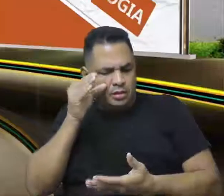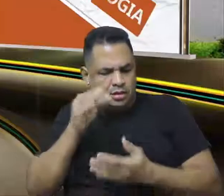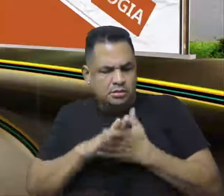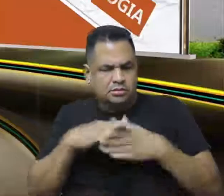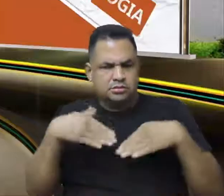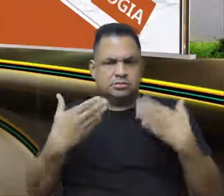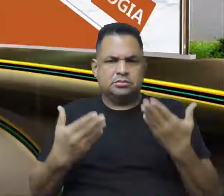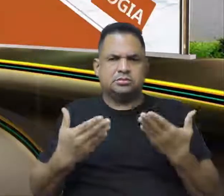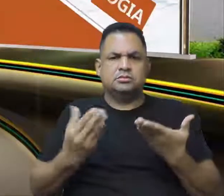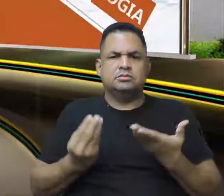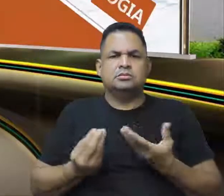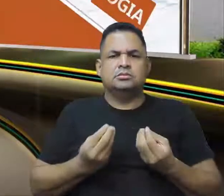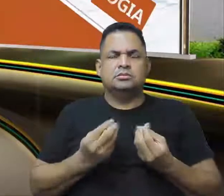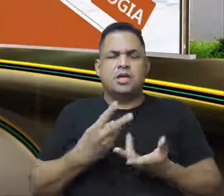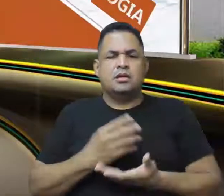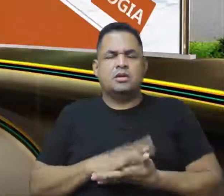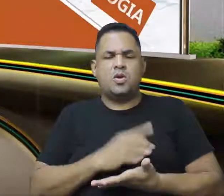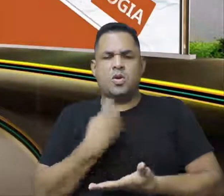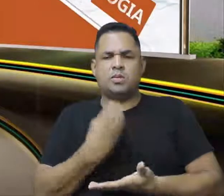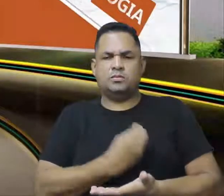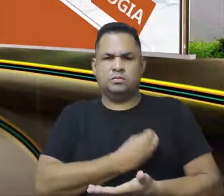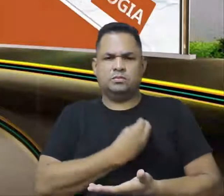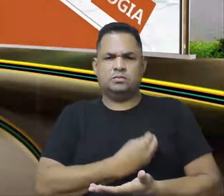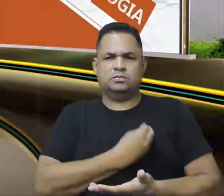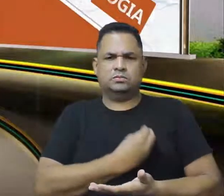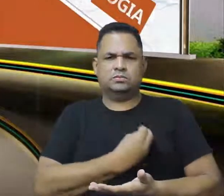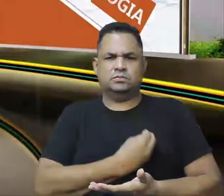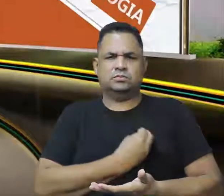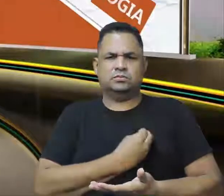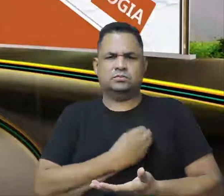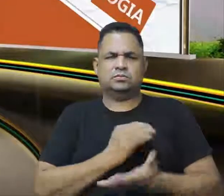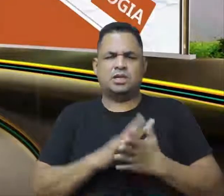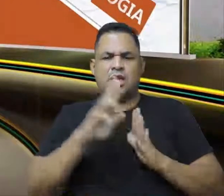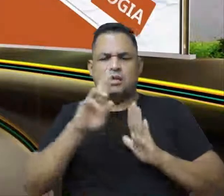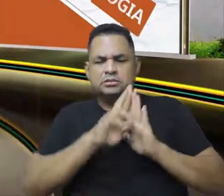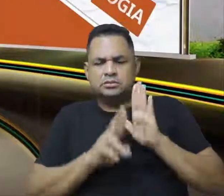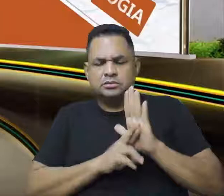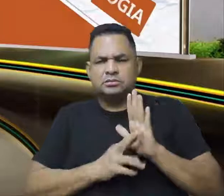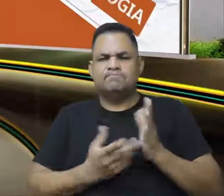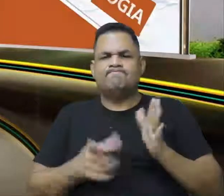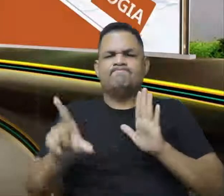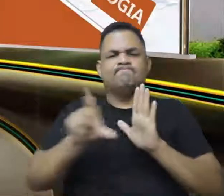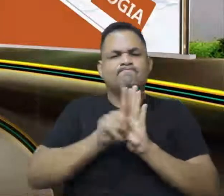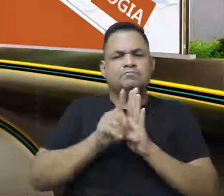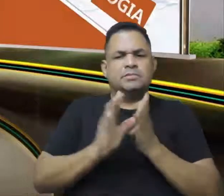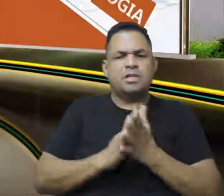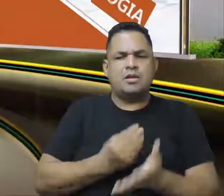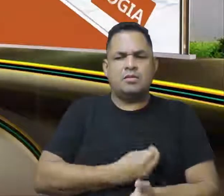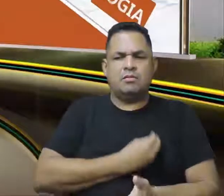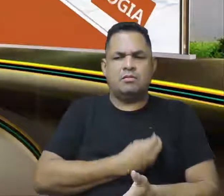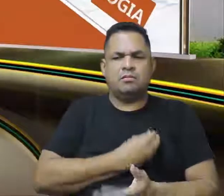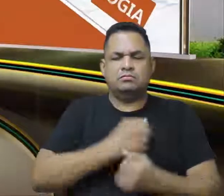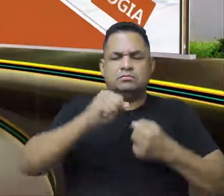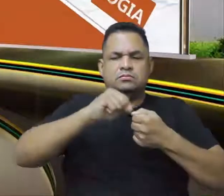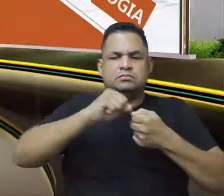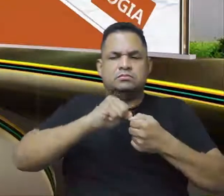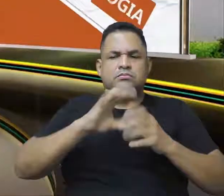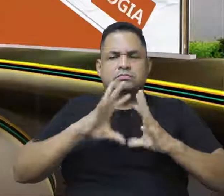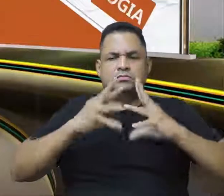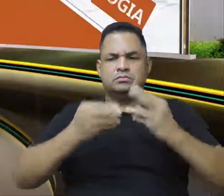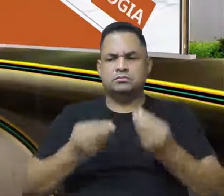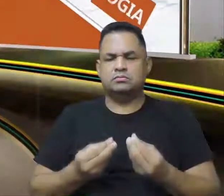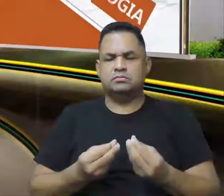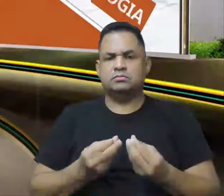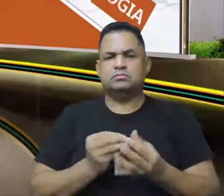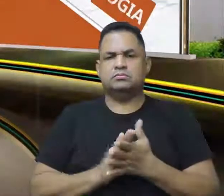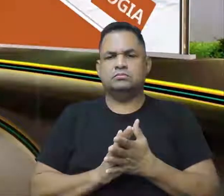isso que a gente vive, que a gente... essas normas, essas regras que a gente vive, que a gente faz, tudo isso,